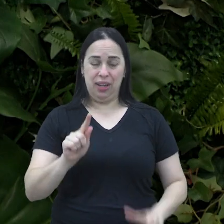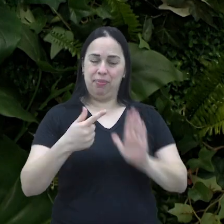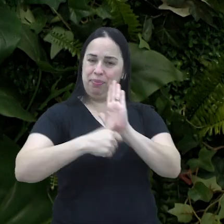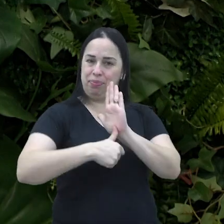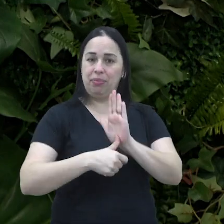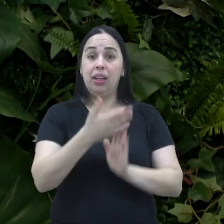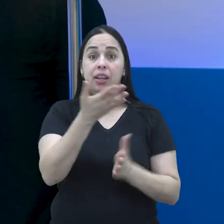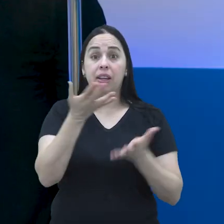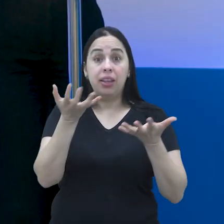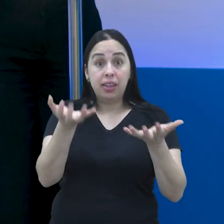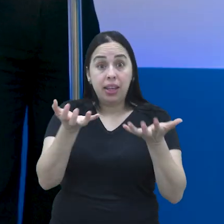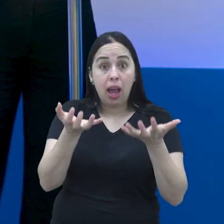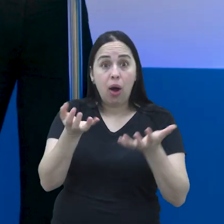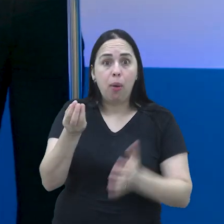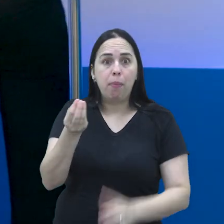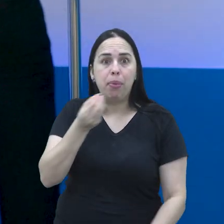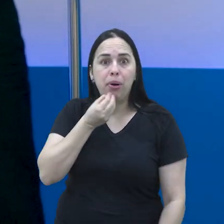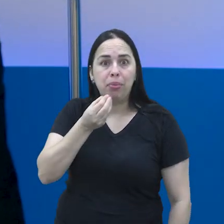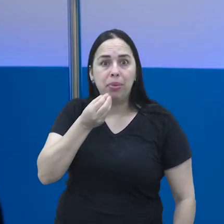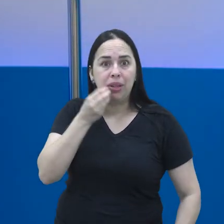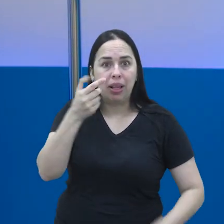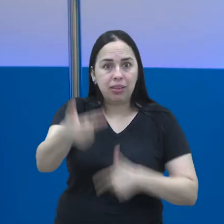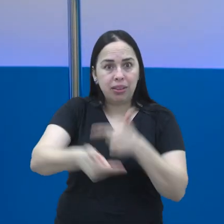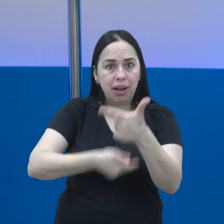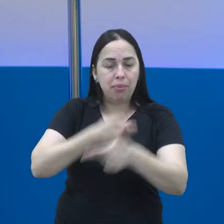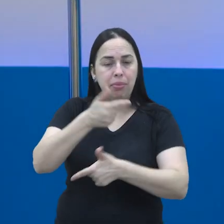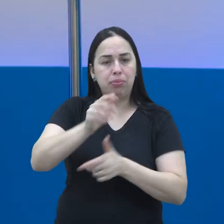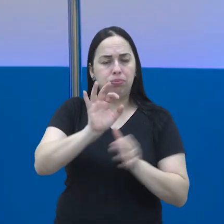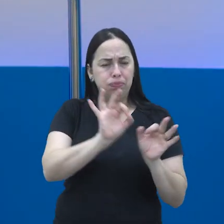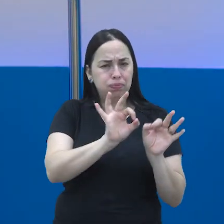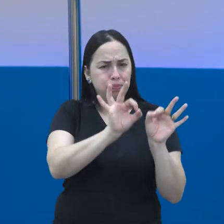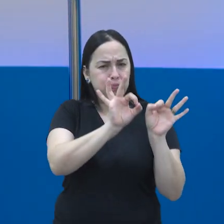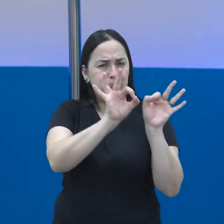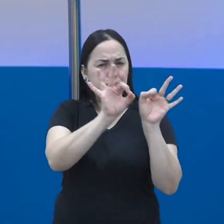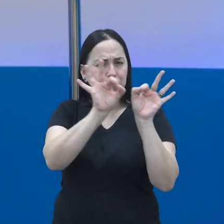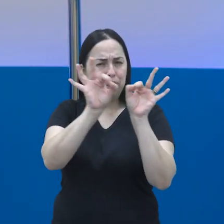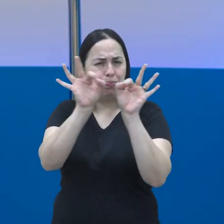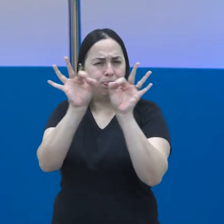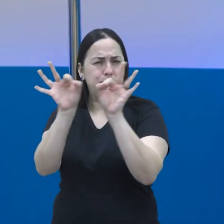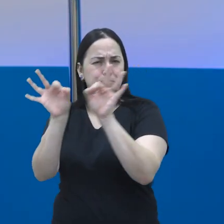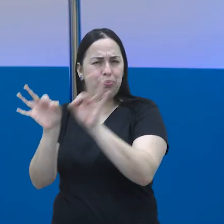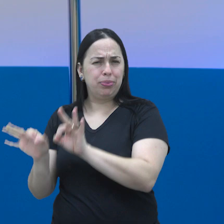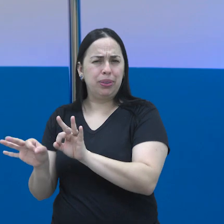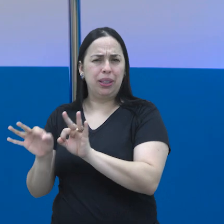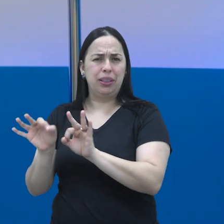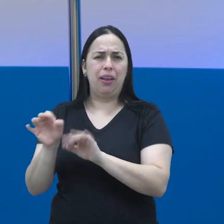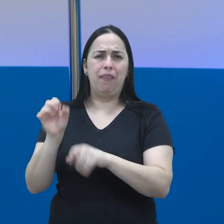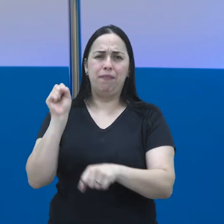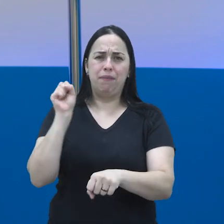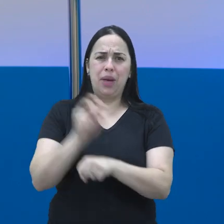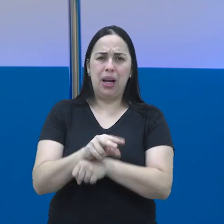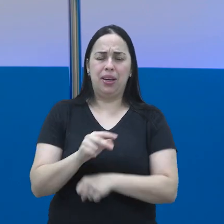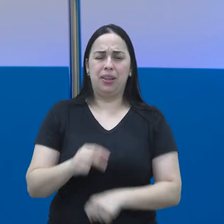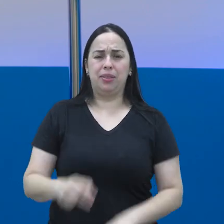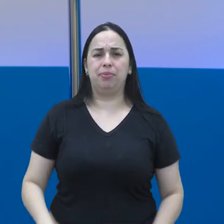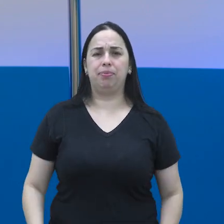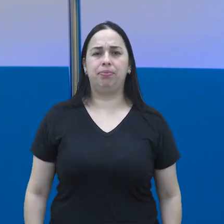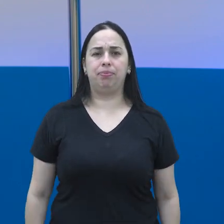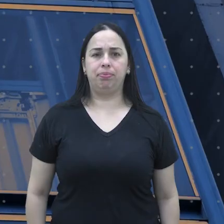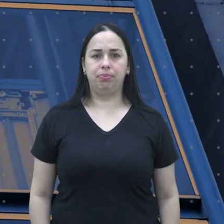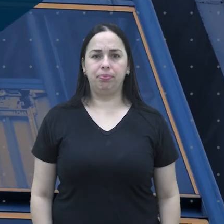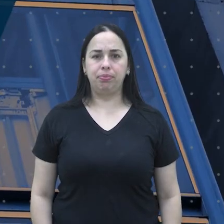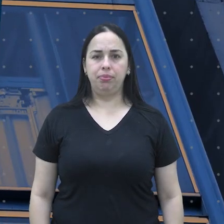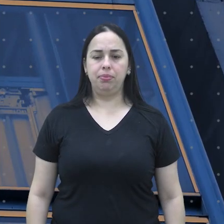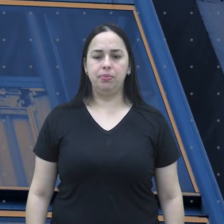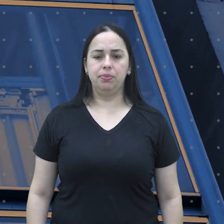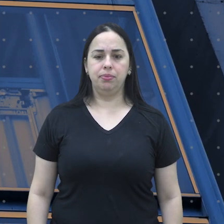apresentar o RG da criança. Né? Se você está em busca de uma oportunidade no mercado de trabalho, é hora de conferir a agenda de serviço.